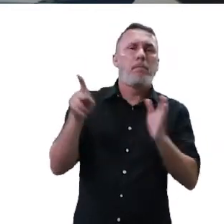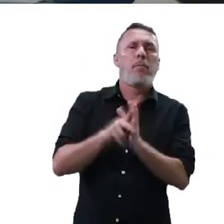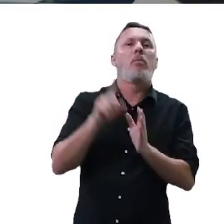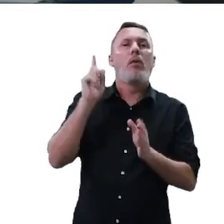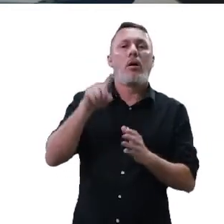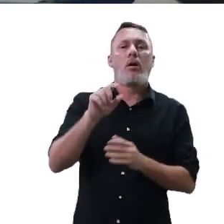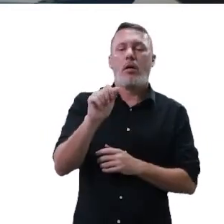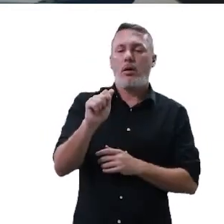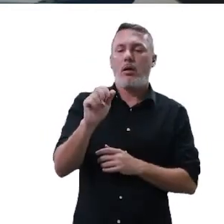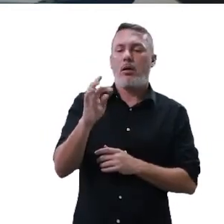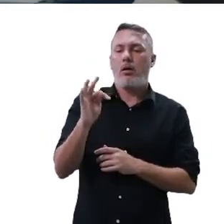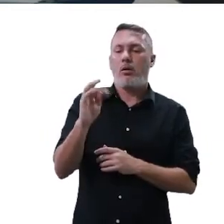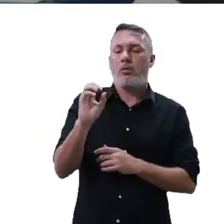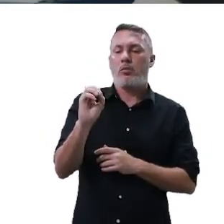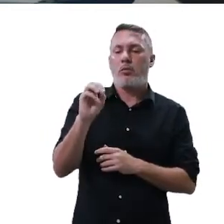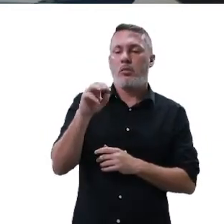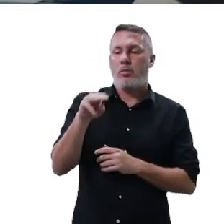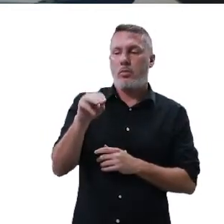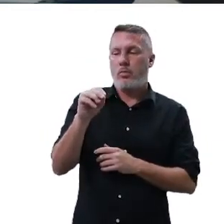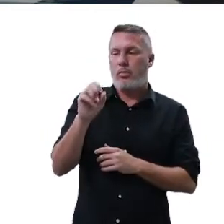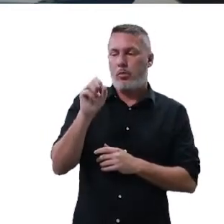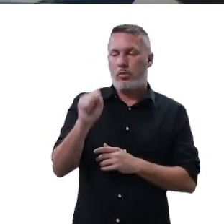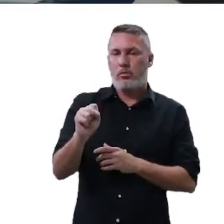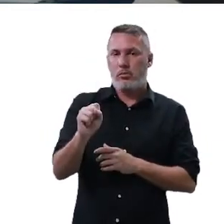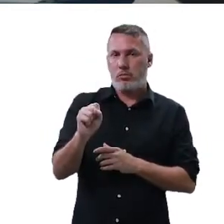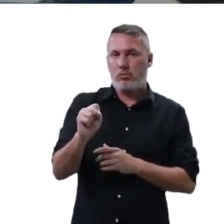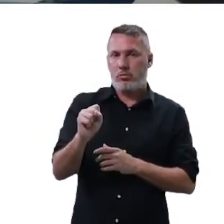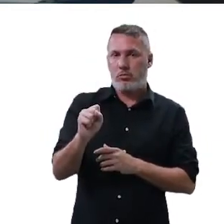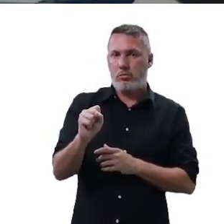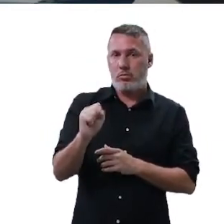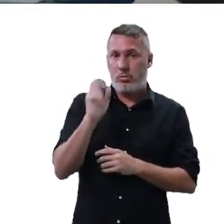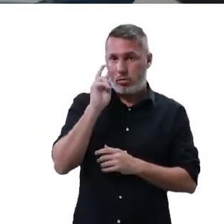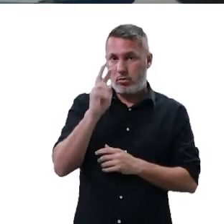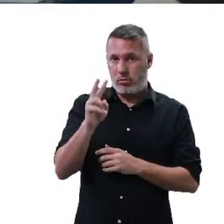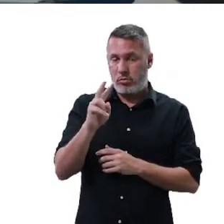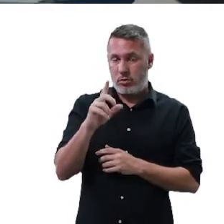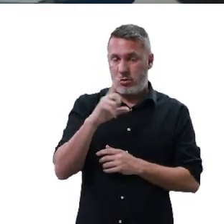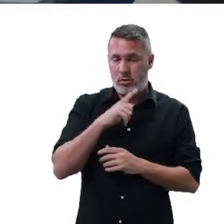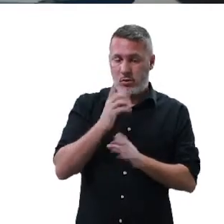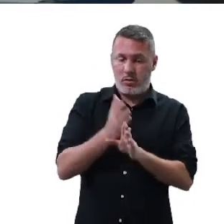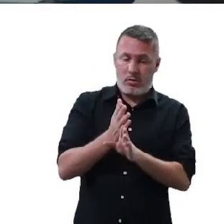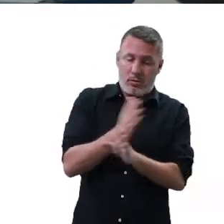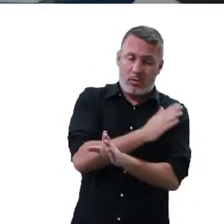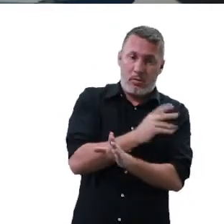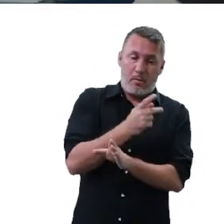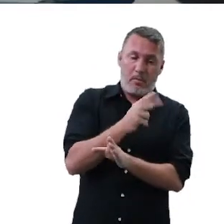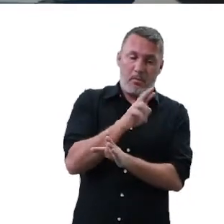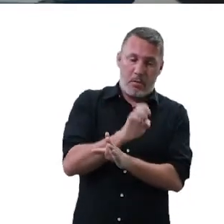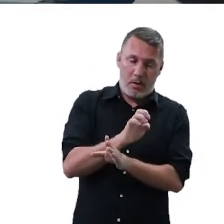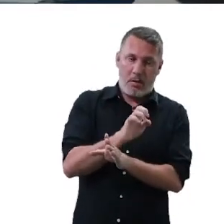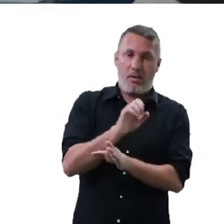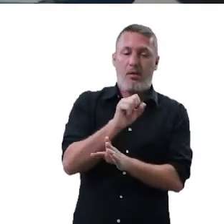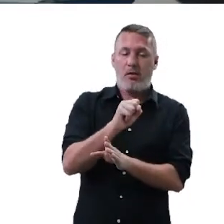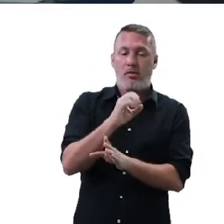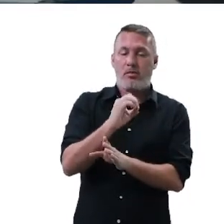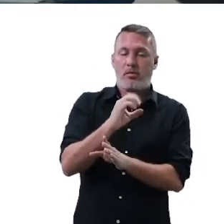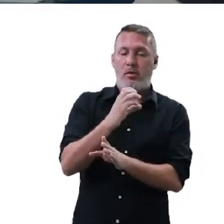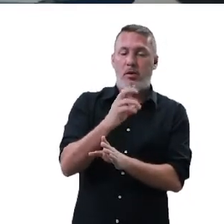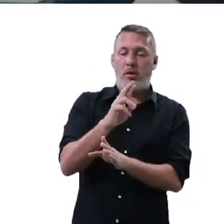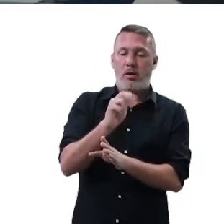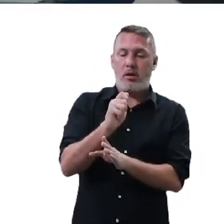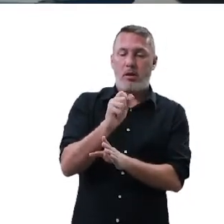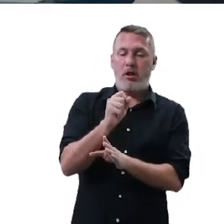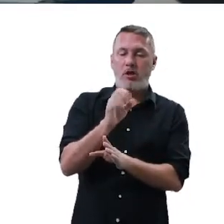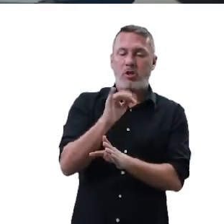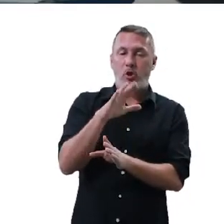átomos. Olha que interessante. Nós estamos chegando ao final do período pré-socrático, estamos chegando